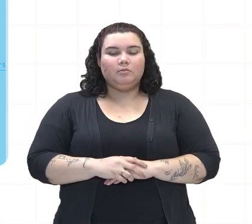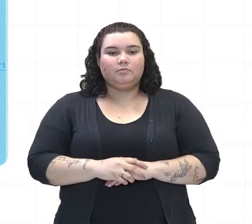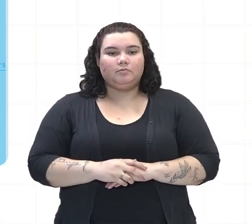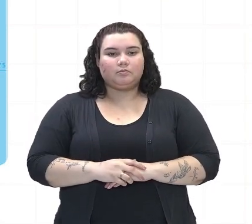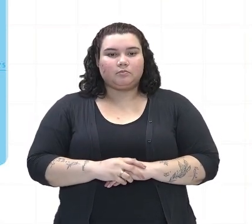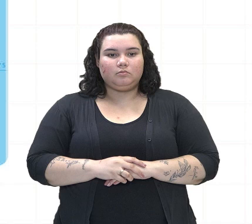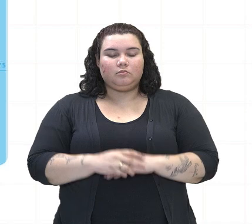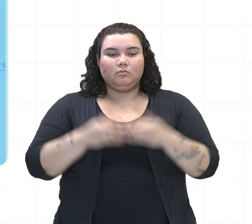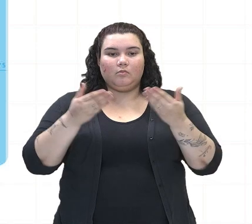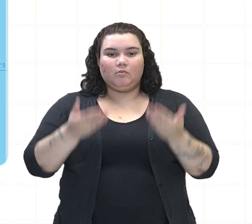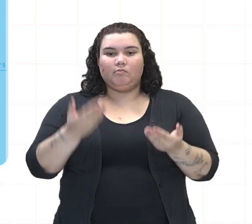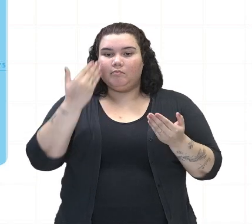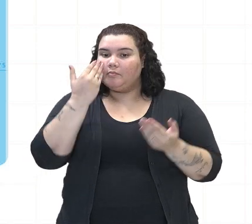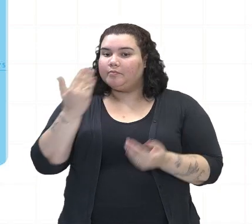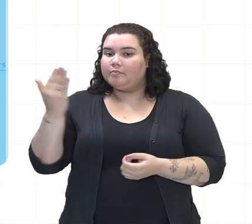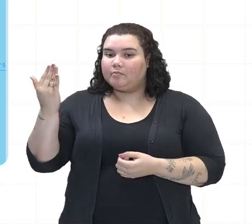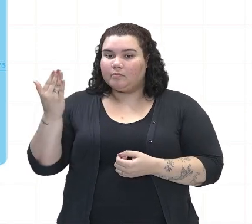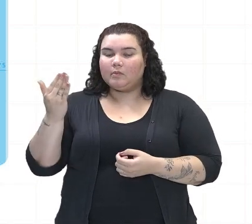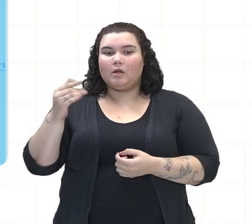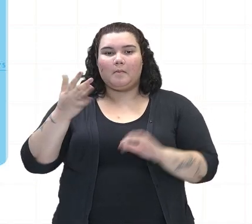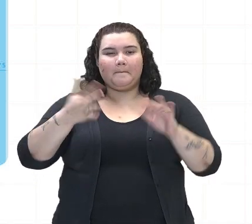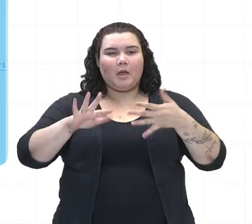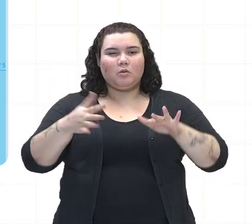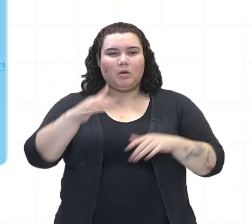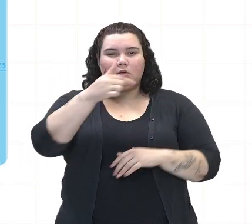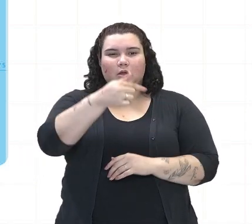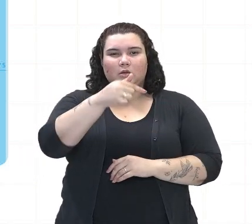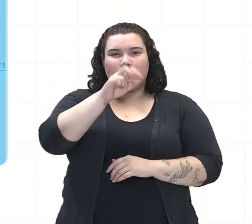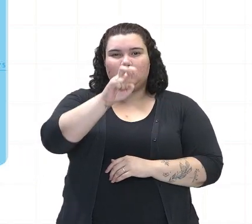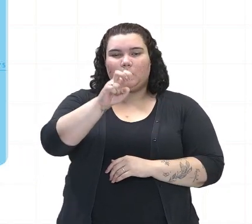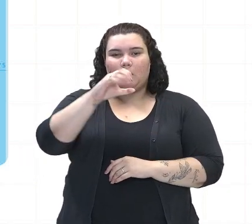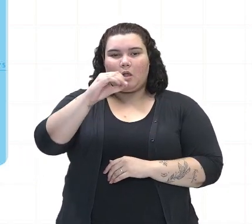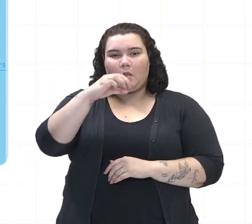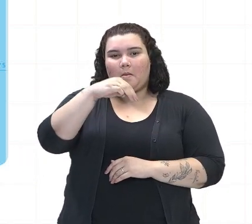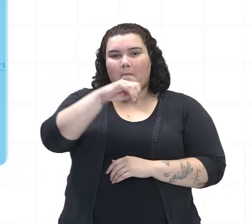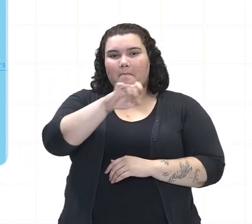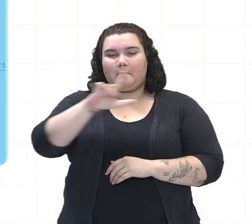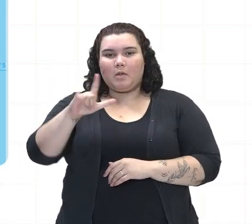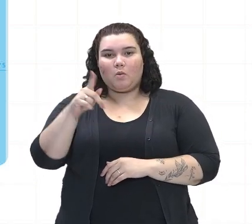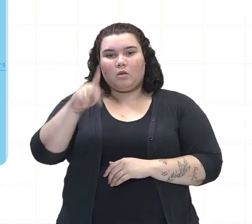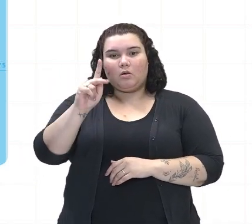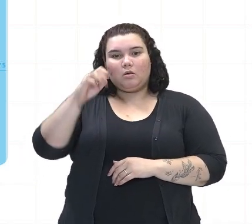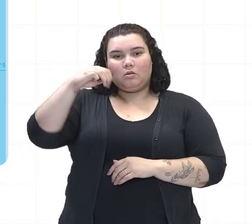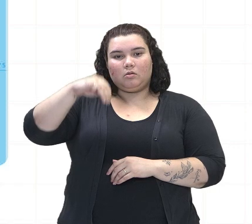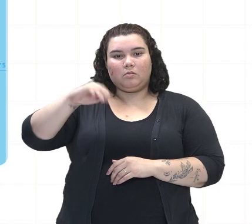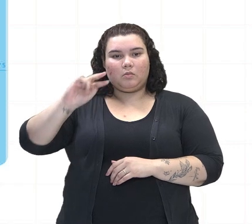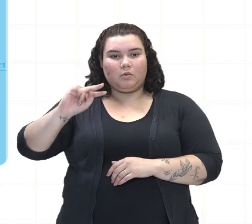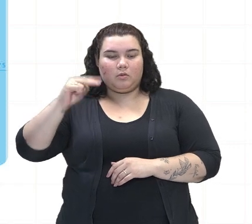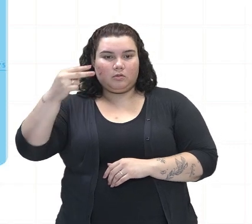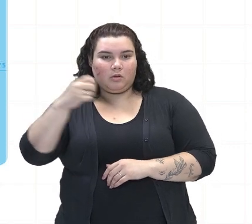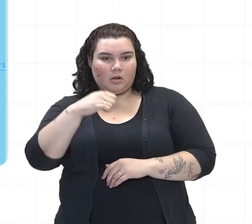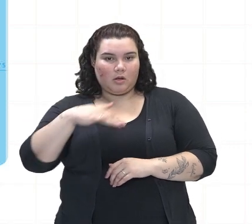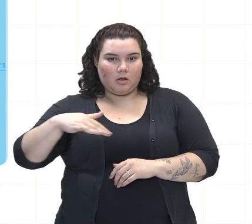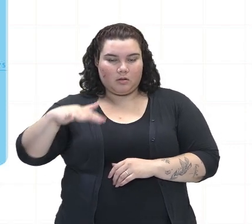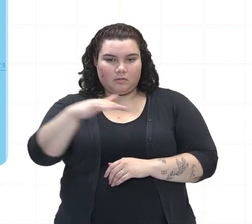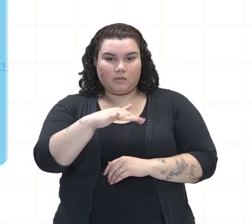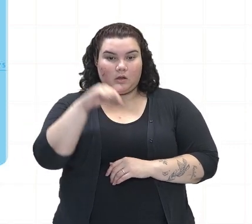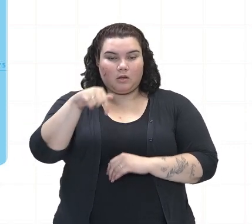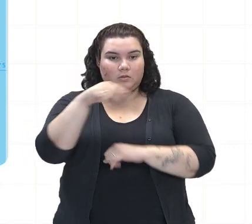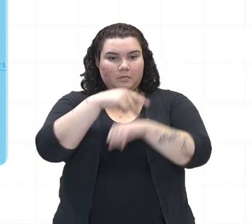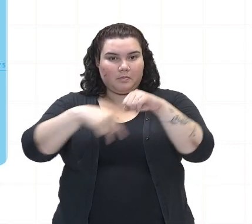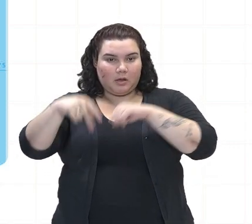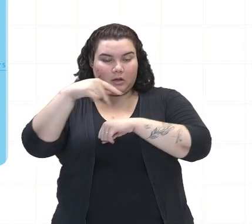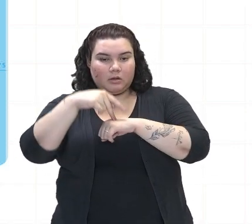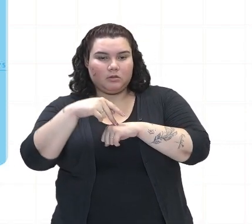Chile. A gente está vendo aí que é um país com cerca de 750 mil, né, quilômetros quadrados de área. Então é um país que, apesar